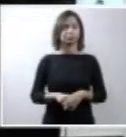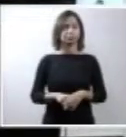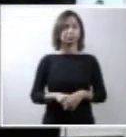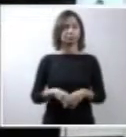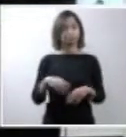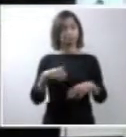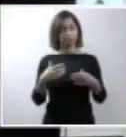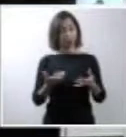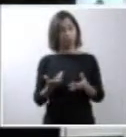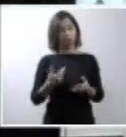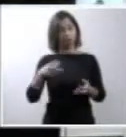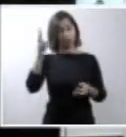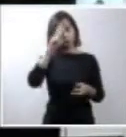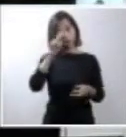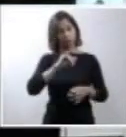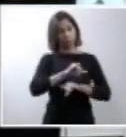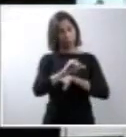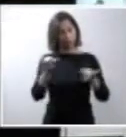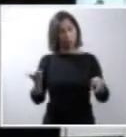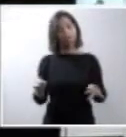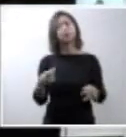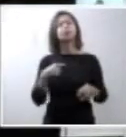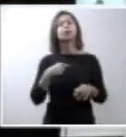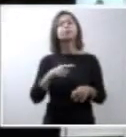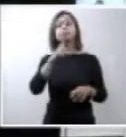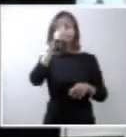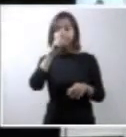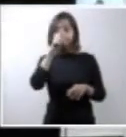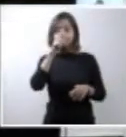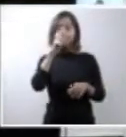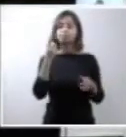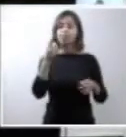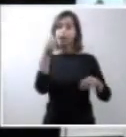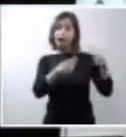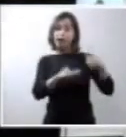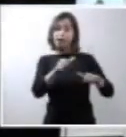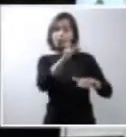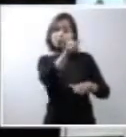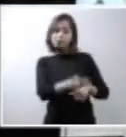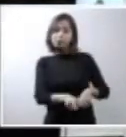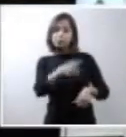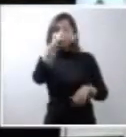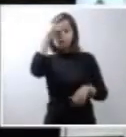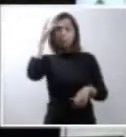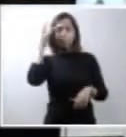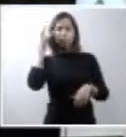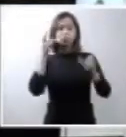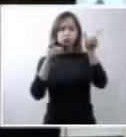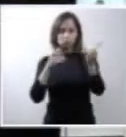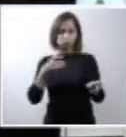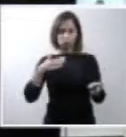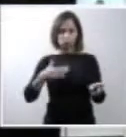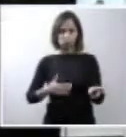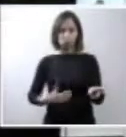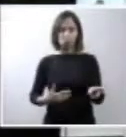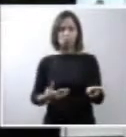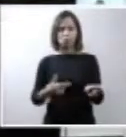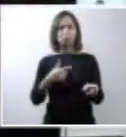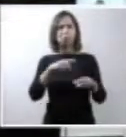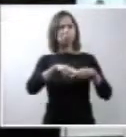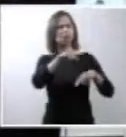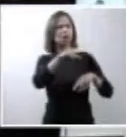Eu queria lembrar, terminando, que o risco de avaliar o ser humano só pela sua eficiência é